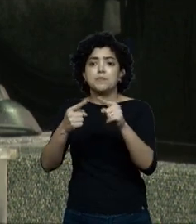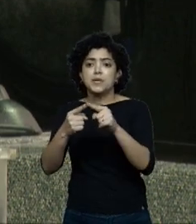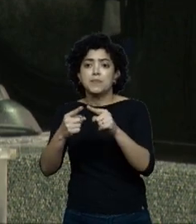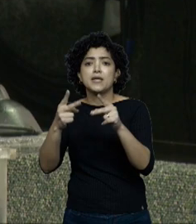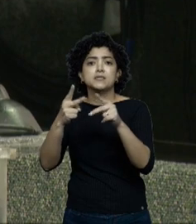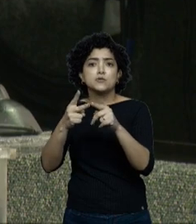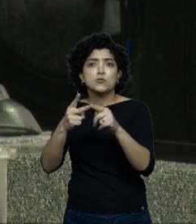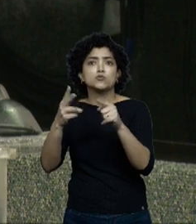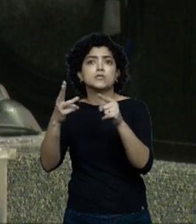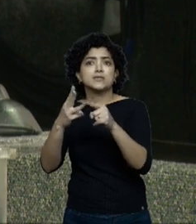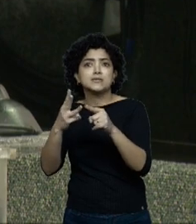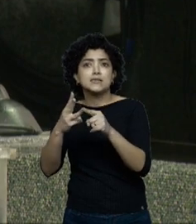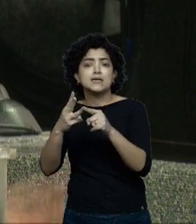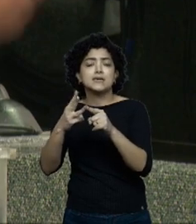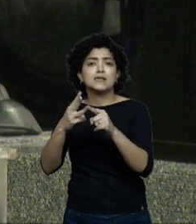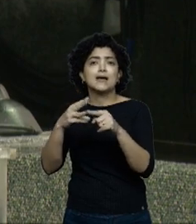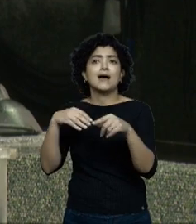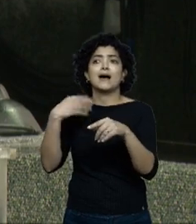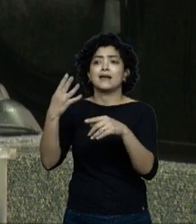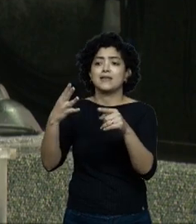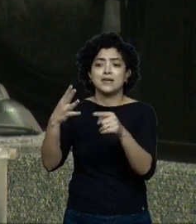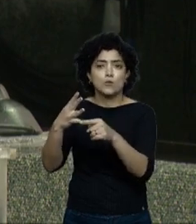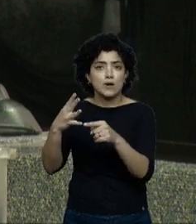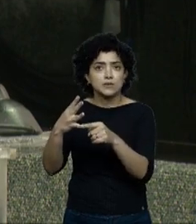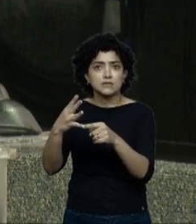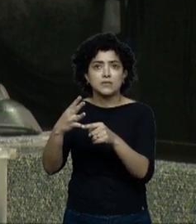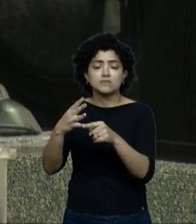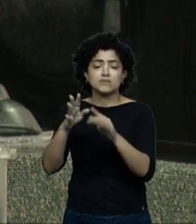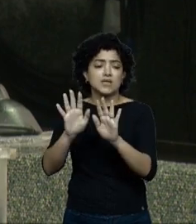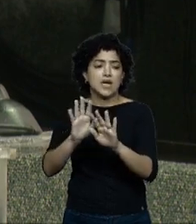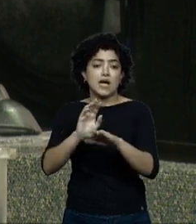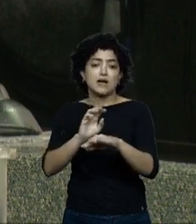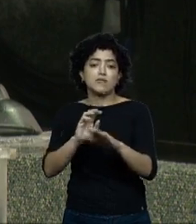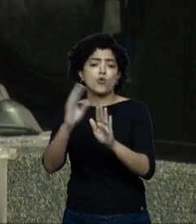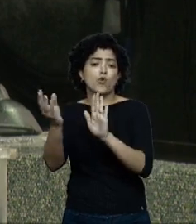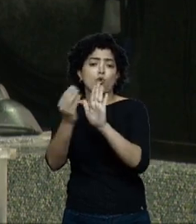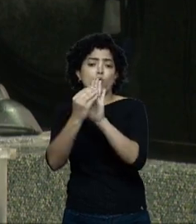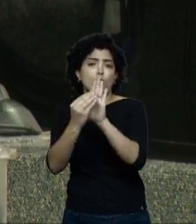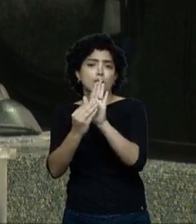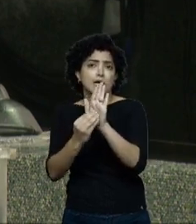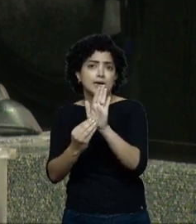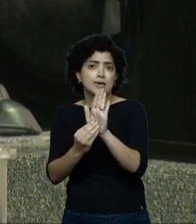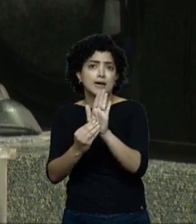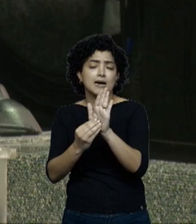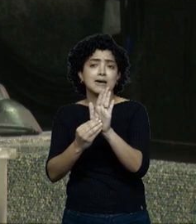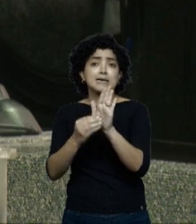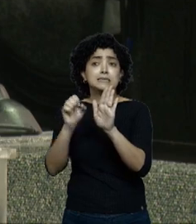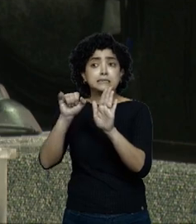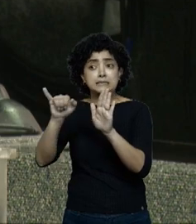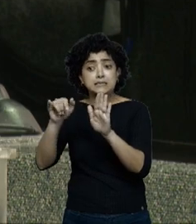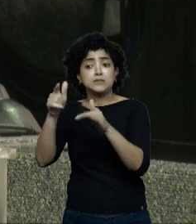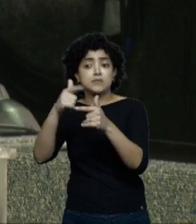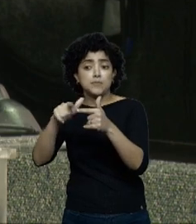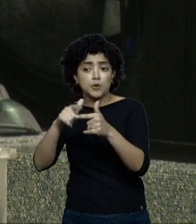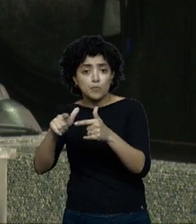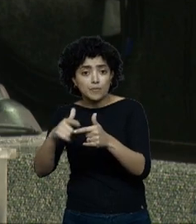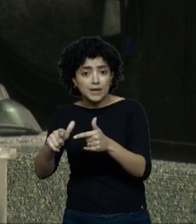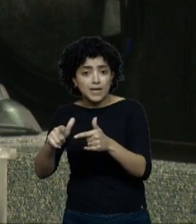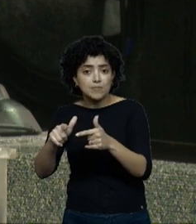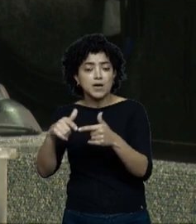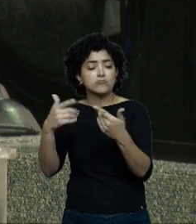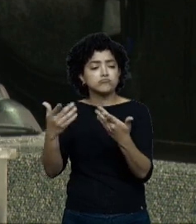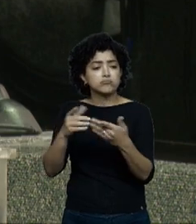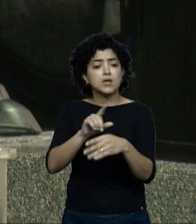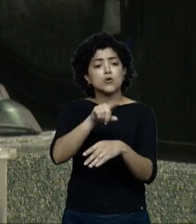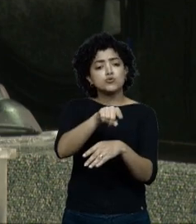uma terceira e lá na quarta opção diz bom Vou botar essa vaga aqui caso todas as outras deram problema né eu